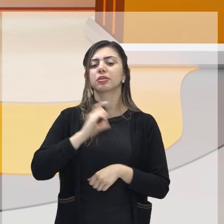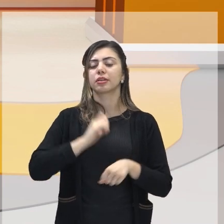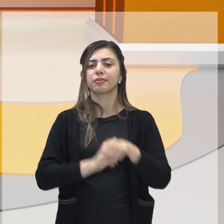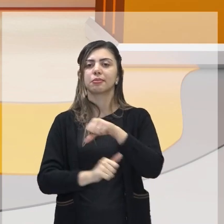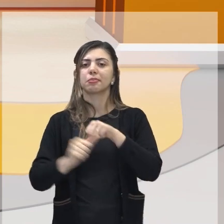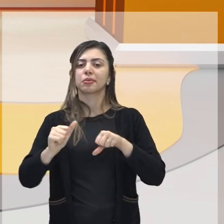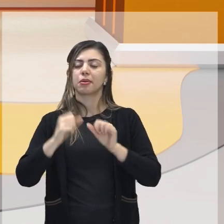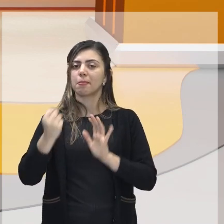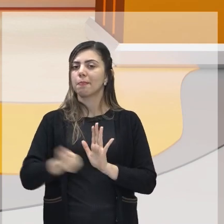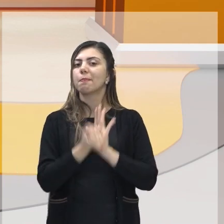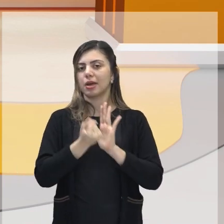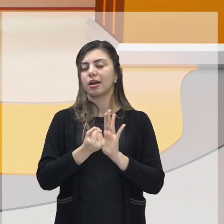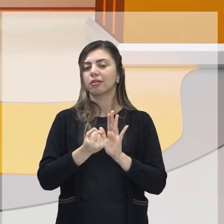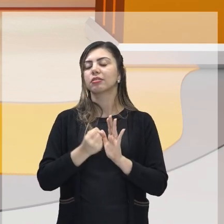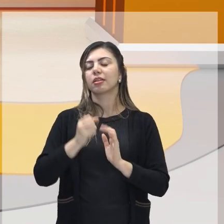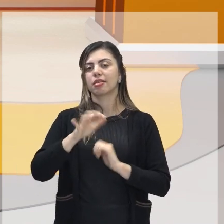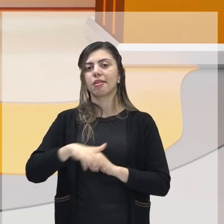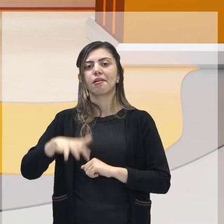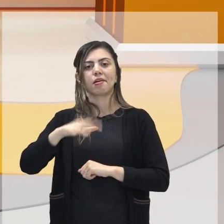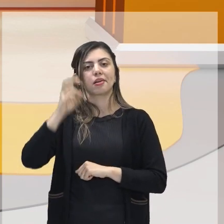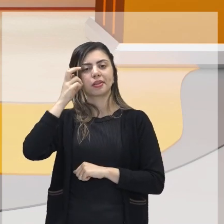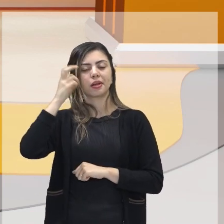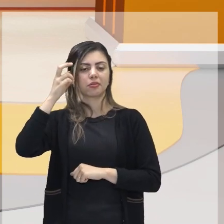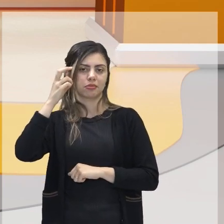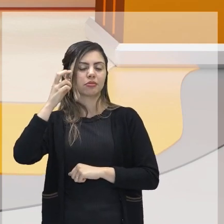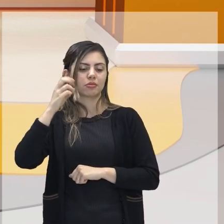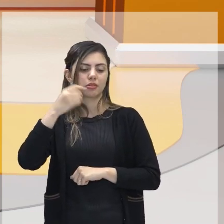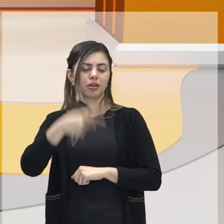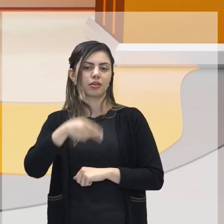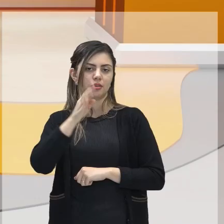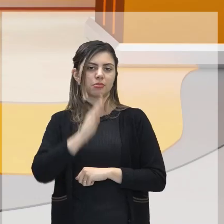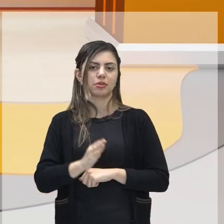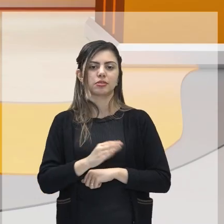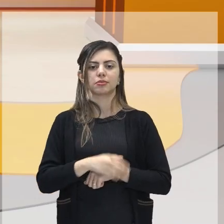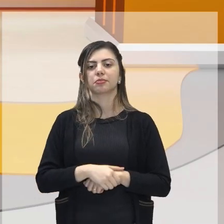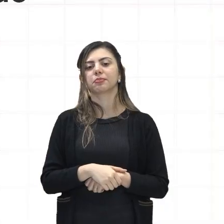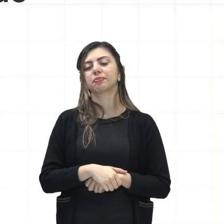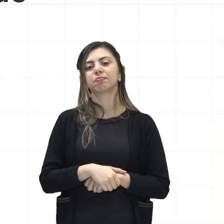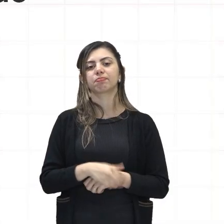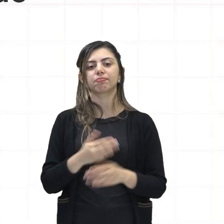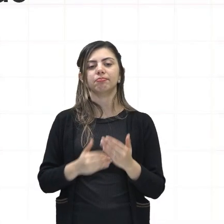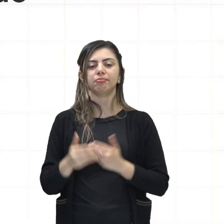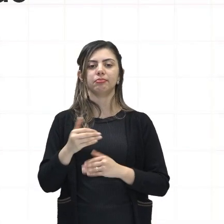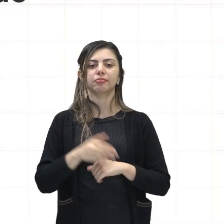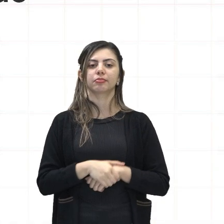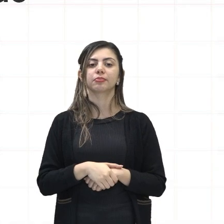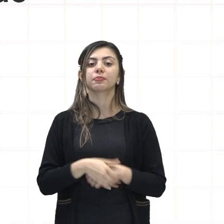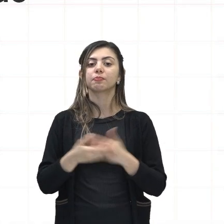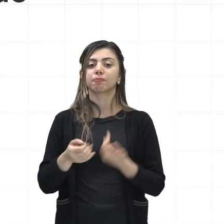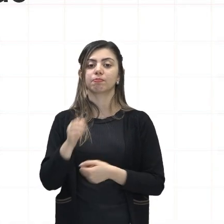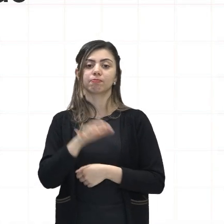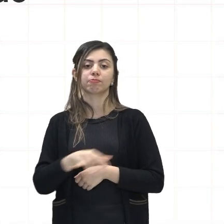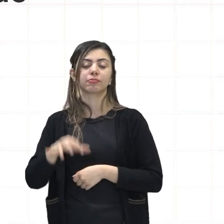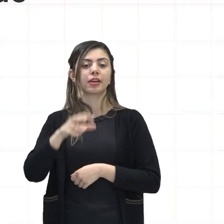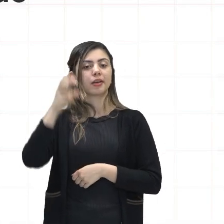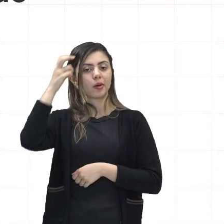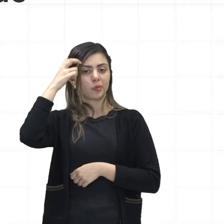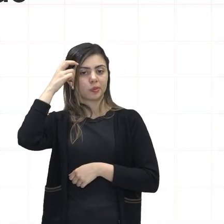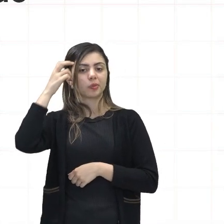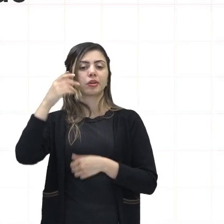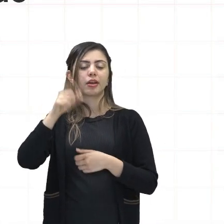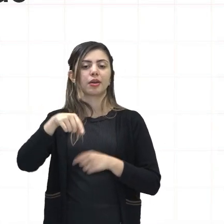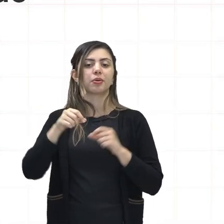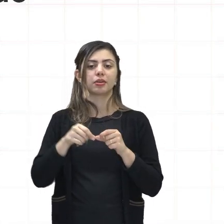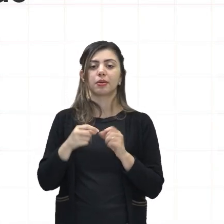mudanças dentro da questão da cultura dentro do país, ok? Vamos lá, então, continuando. No campo cultural, o primeiro reinado foi um período